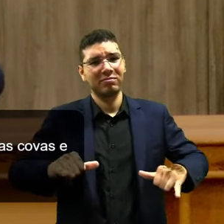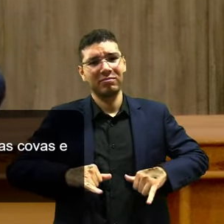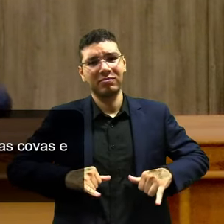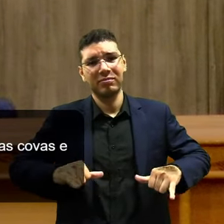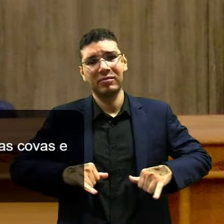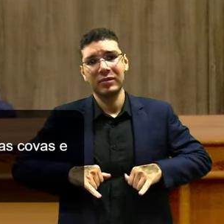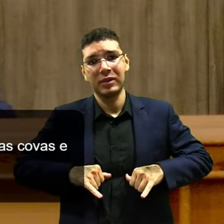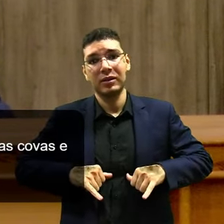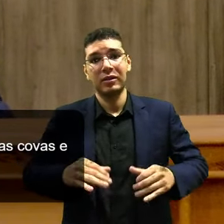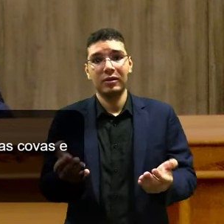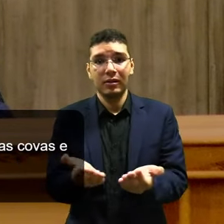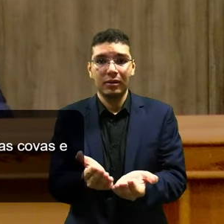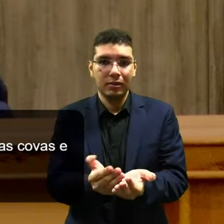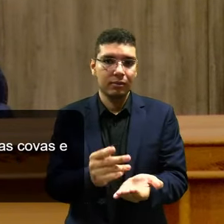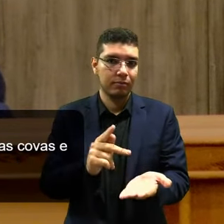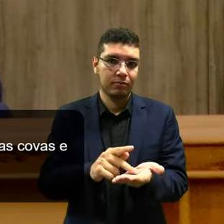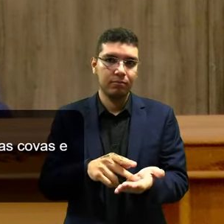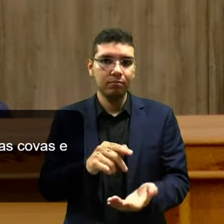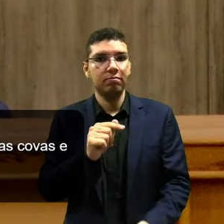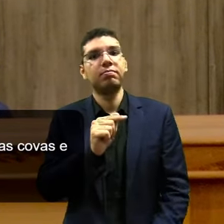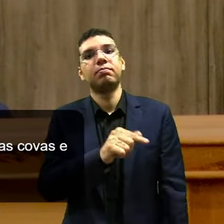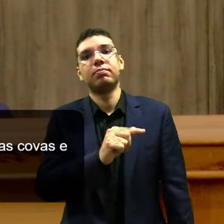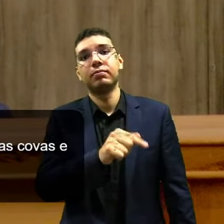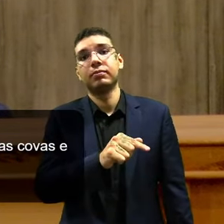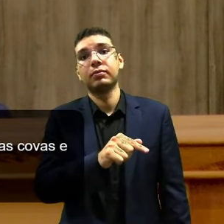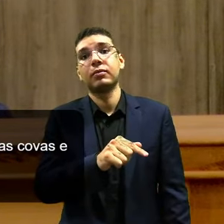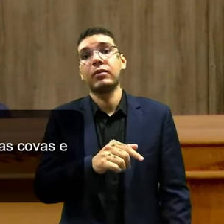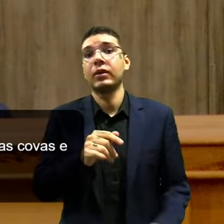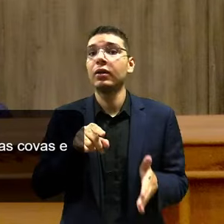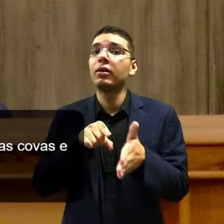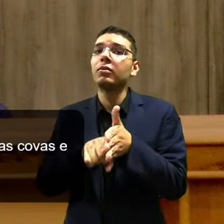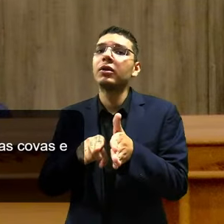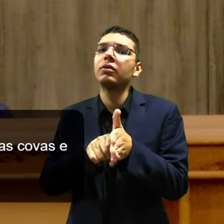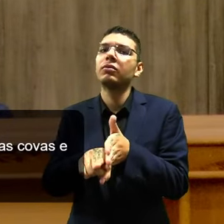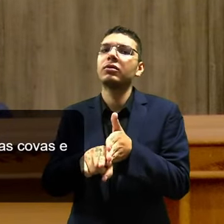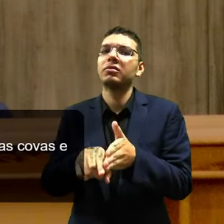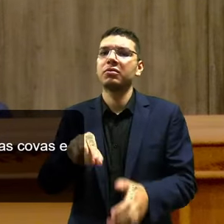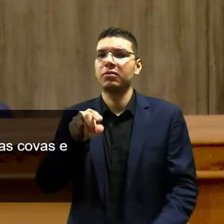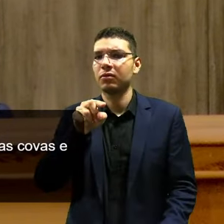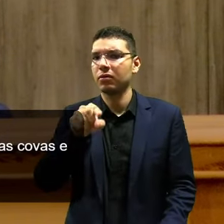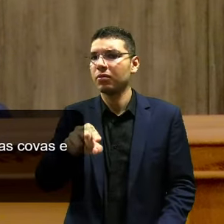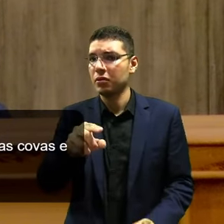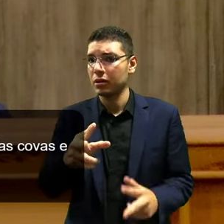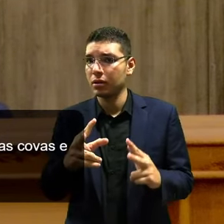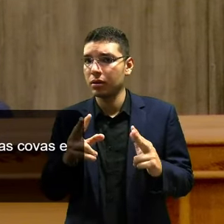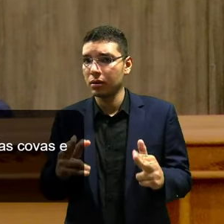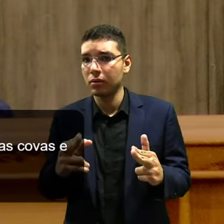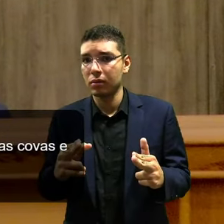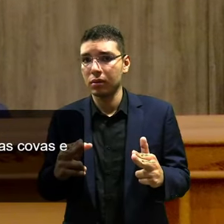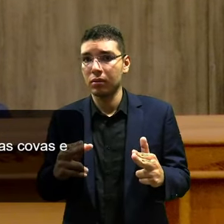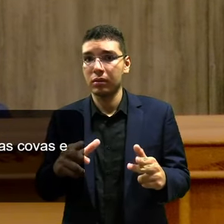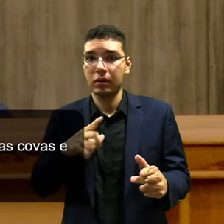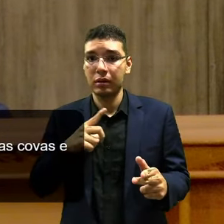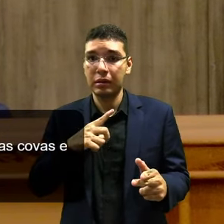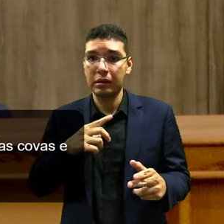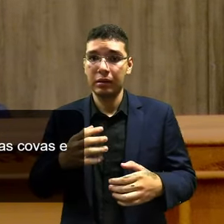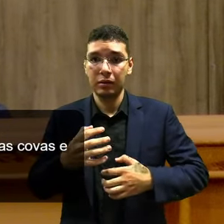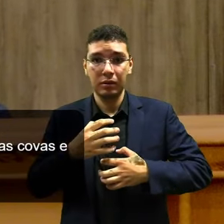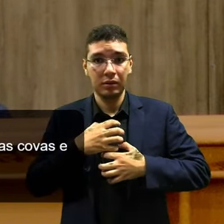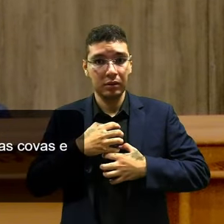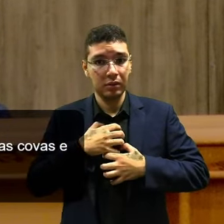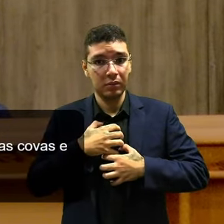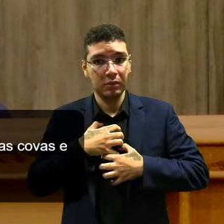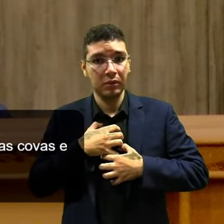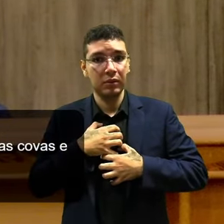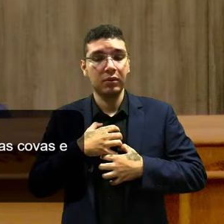que é crente agora a minha pergunta é você tem essa estrutura emocional trabalhada olha cá o teu emocional tem que ser